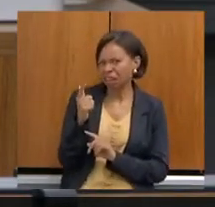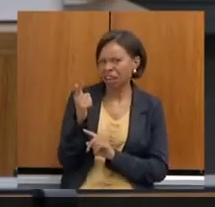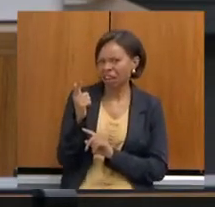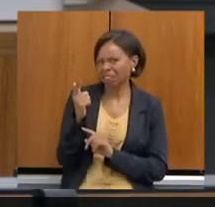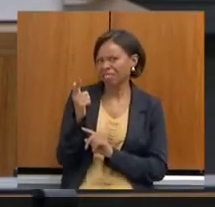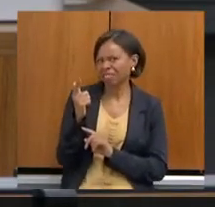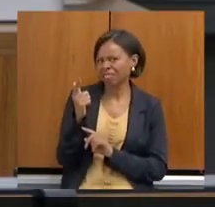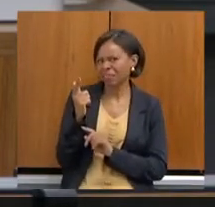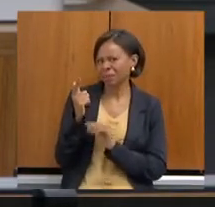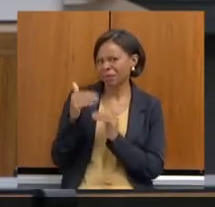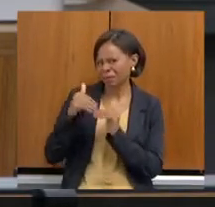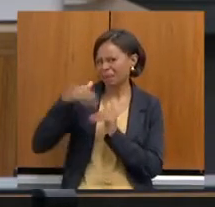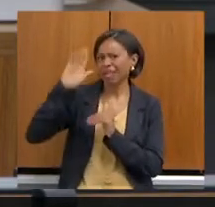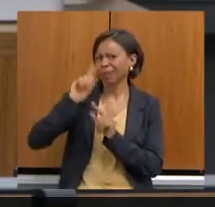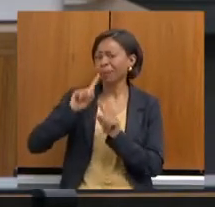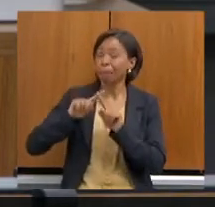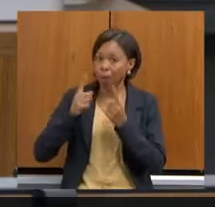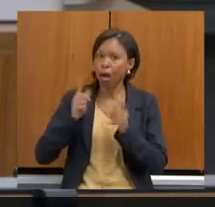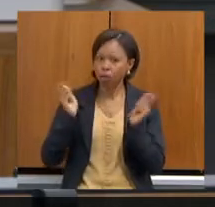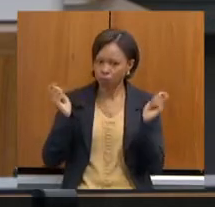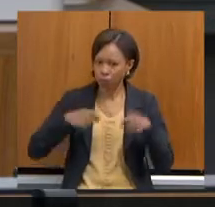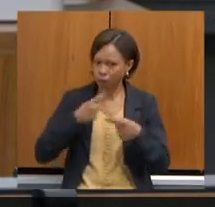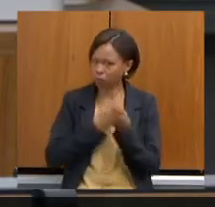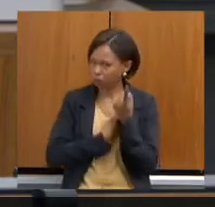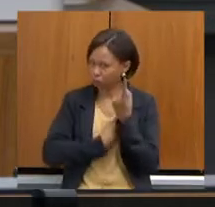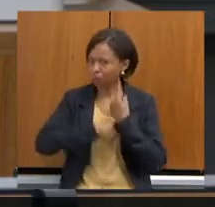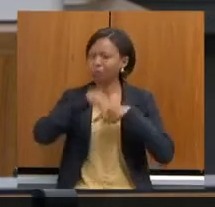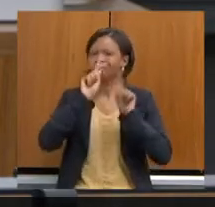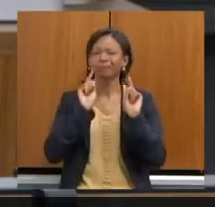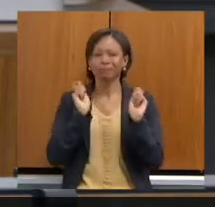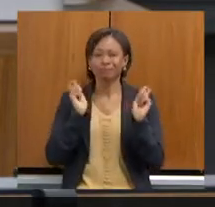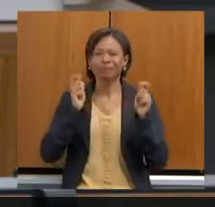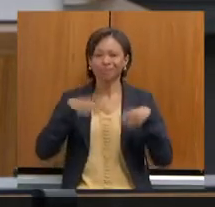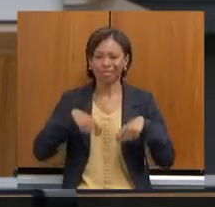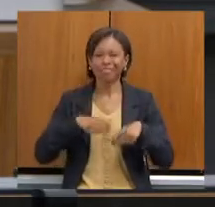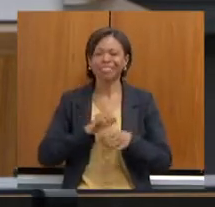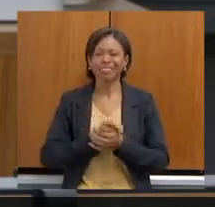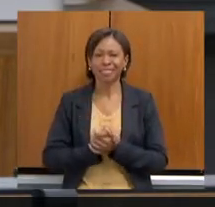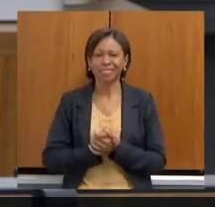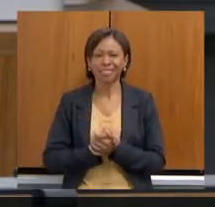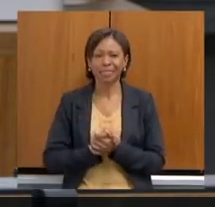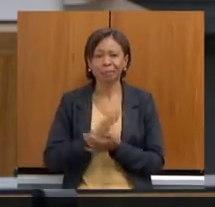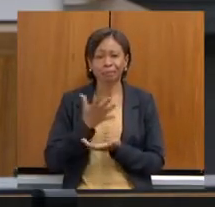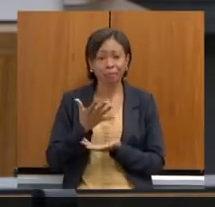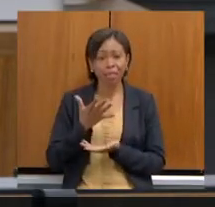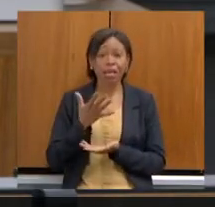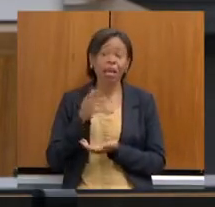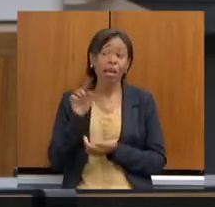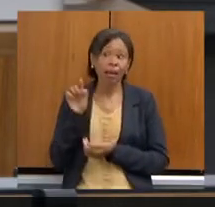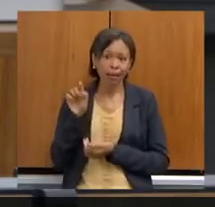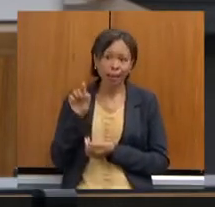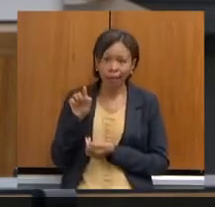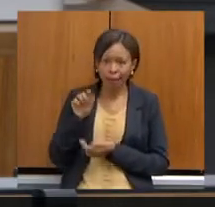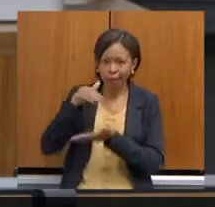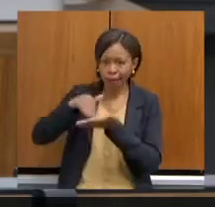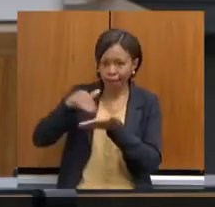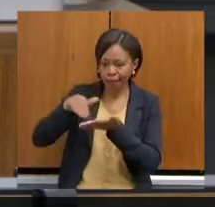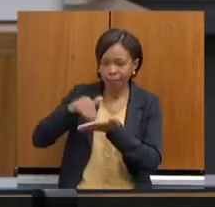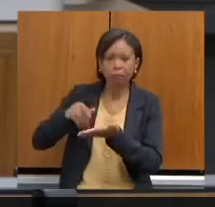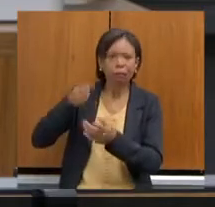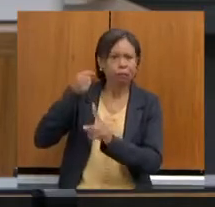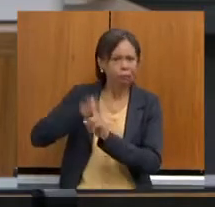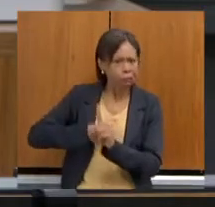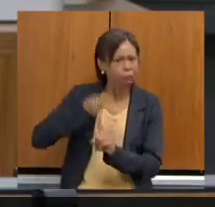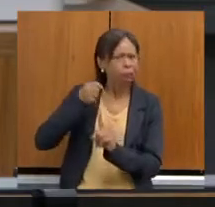mas nós podemos aguentar graça algo muito bem a pessoa de reservação de água e seja a luta senhora nós precisamos